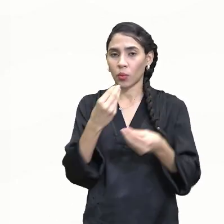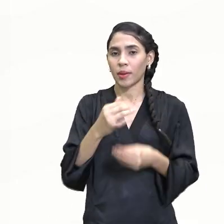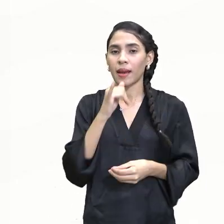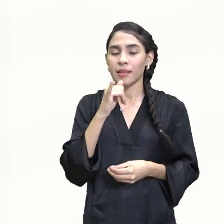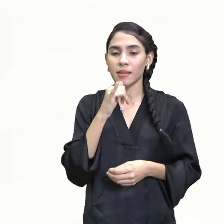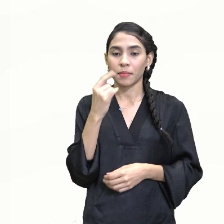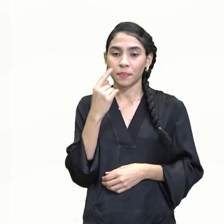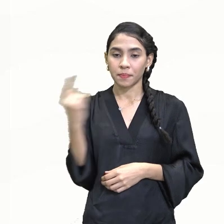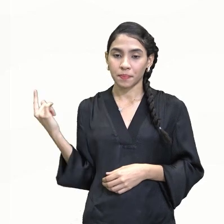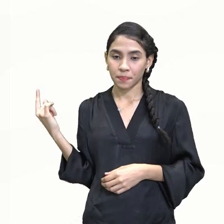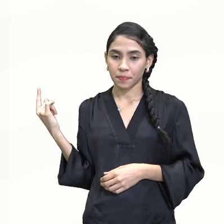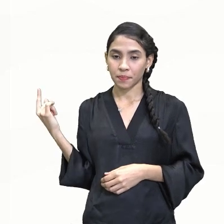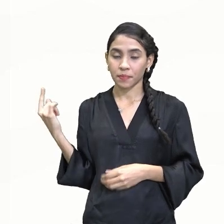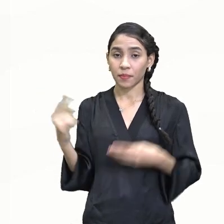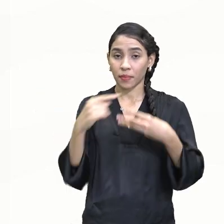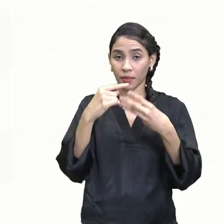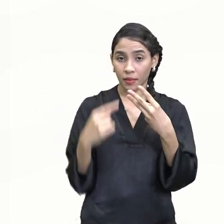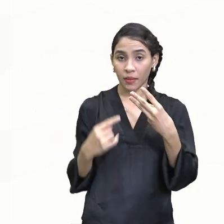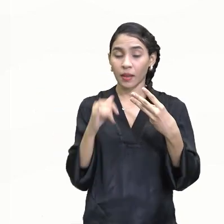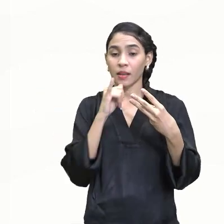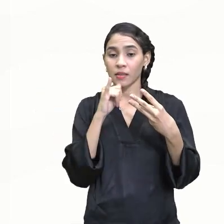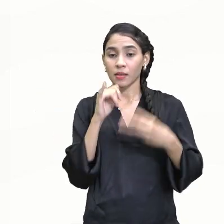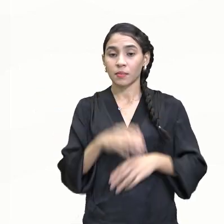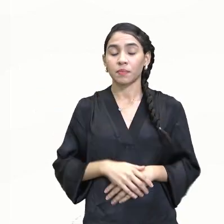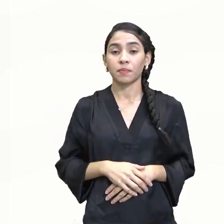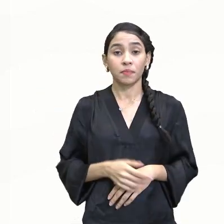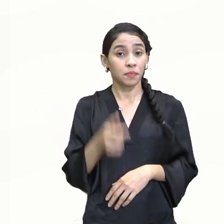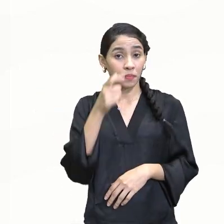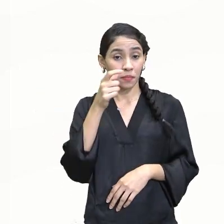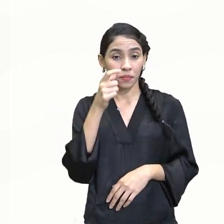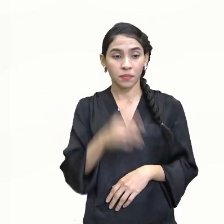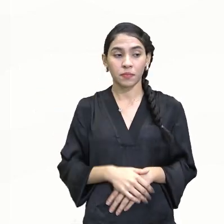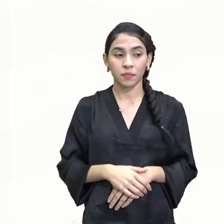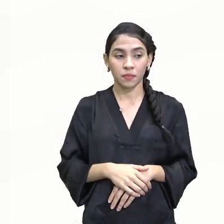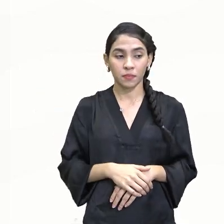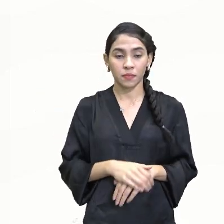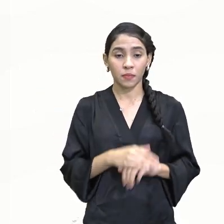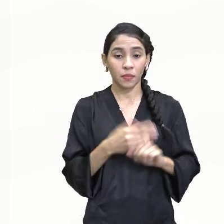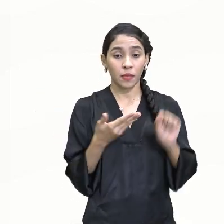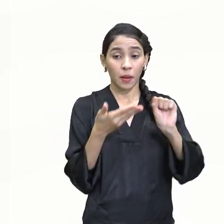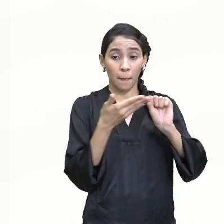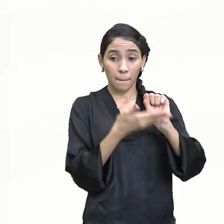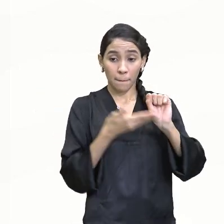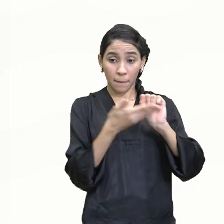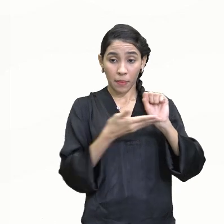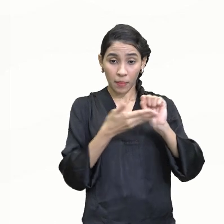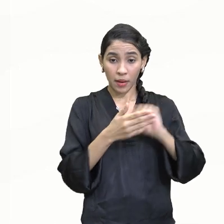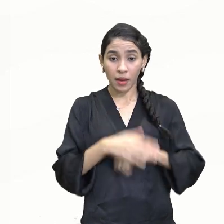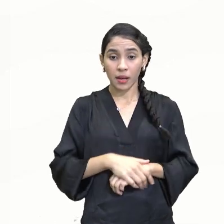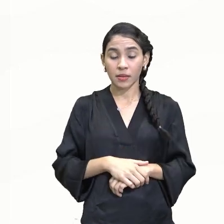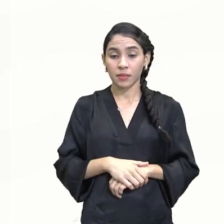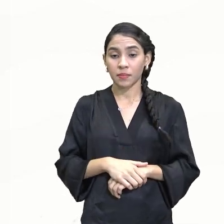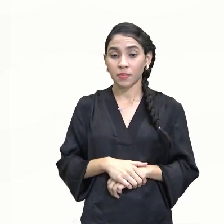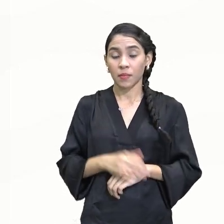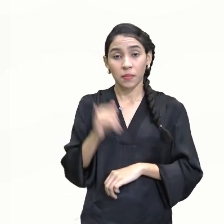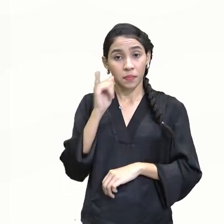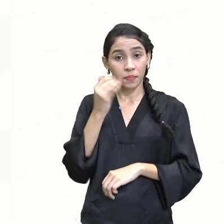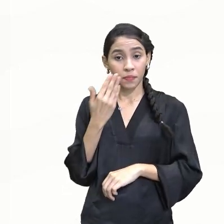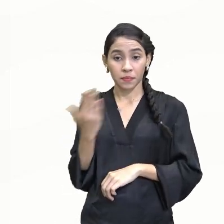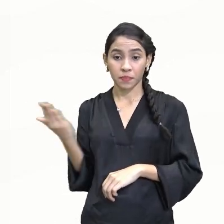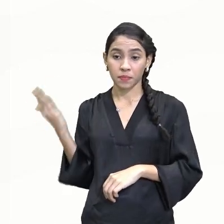exemplos, professora? Temos aí 3 exemplos. Observem que a base, nesse primeiro caso aqui, ó,